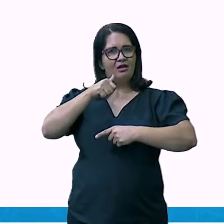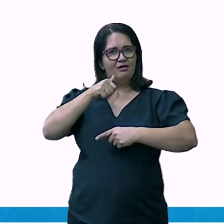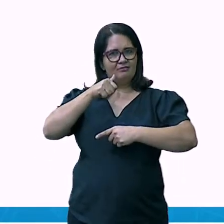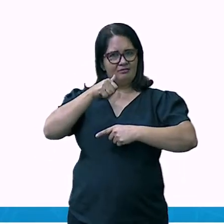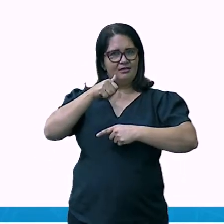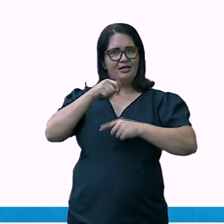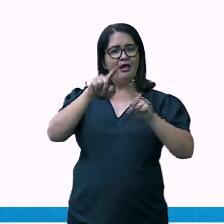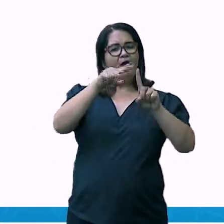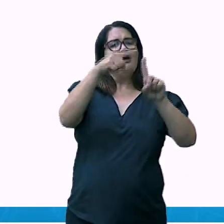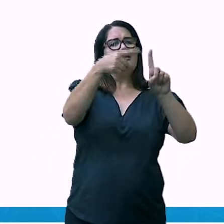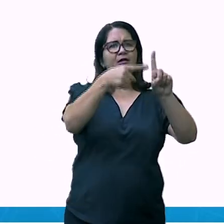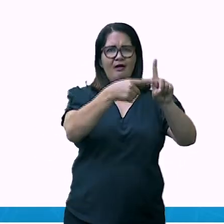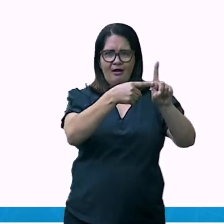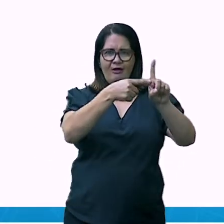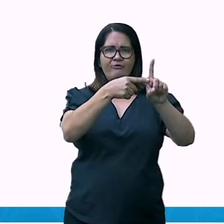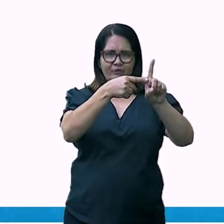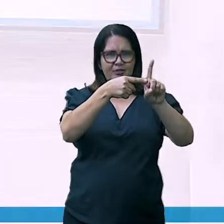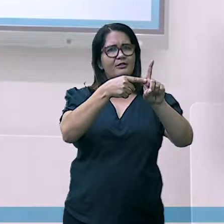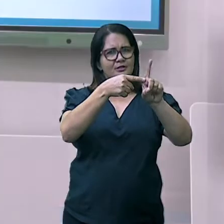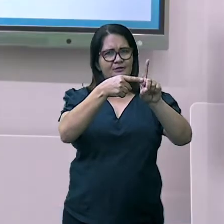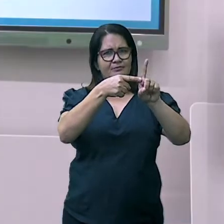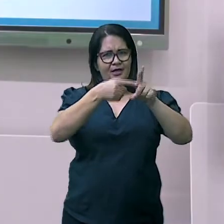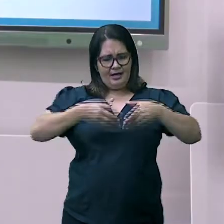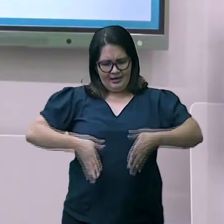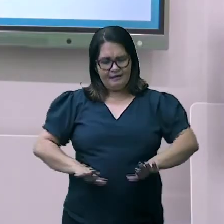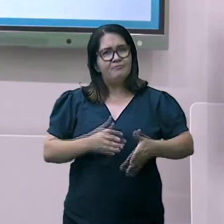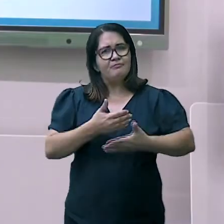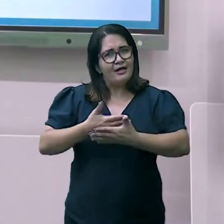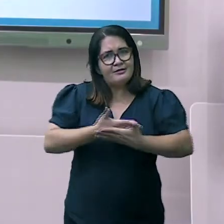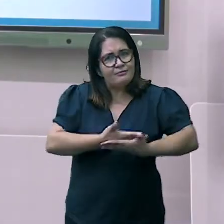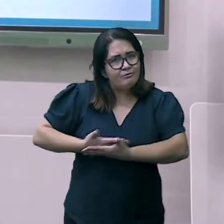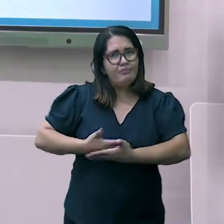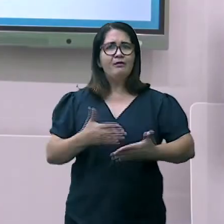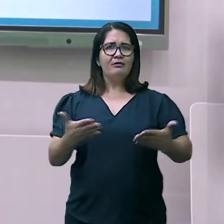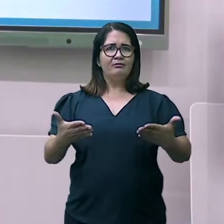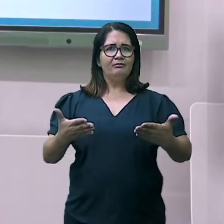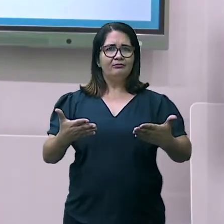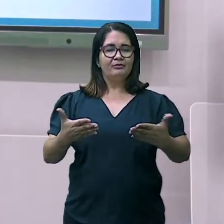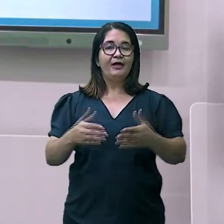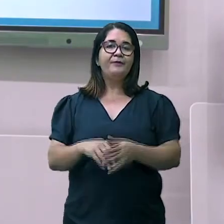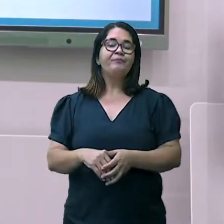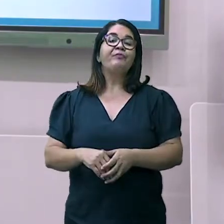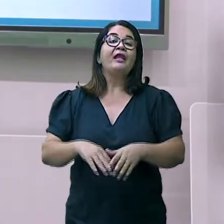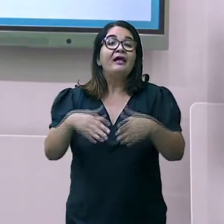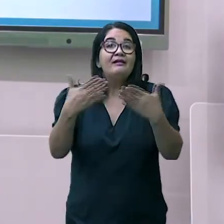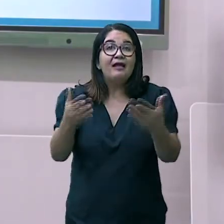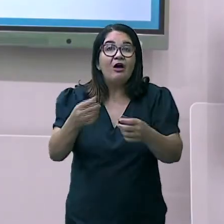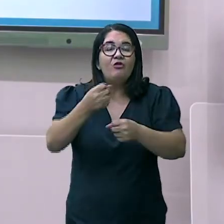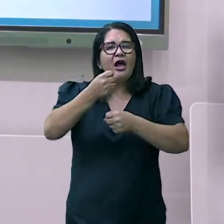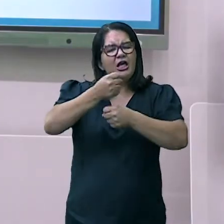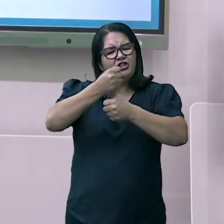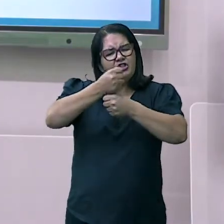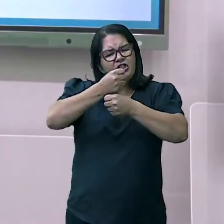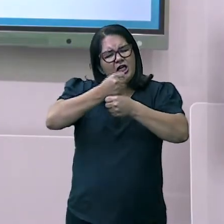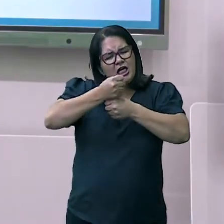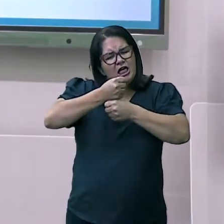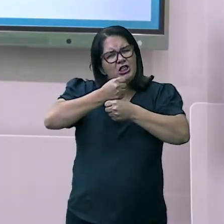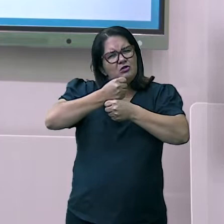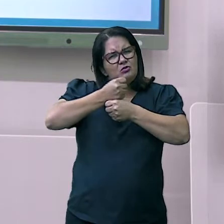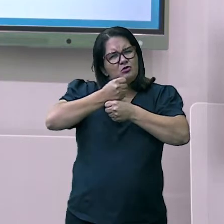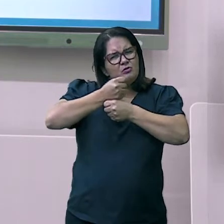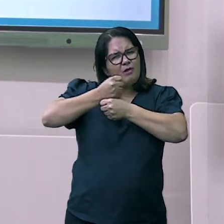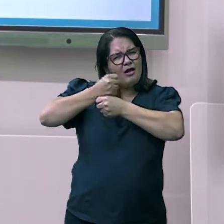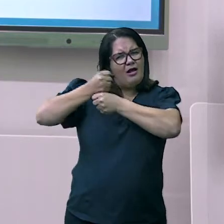do primeiro curso de parteira. Então, historicamente, só podemos dizer que a profissão